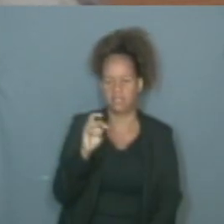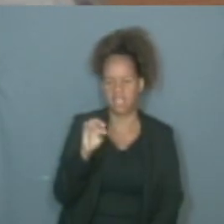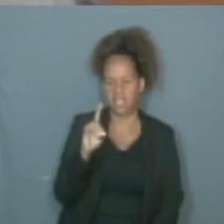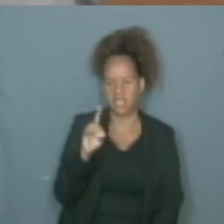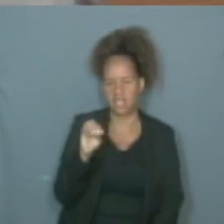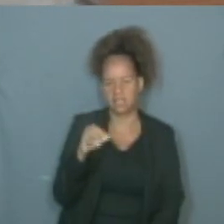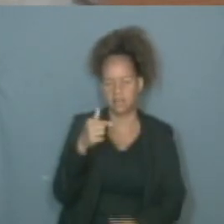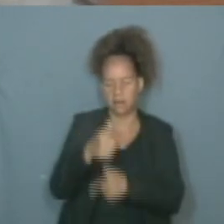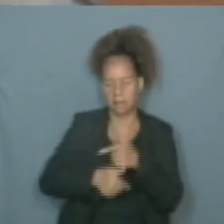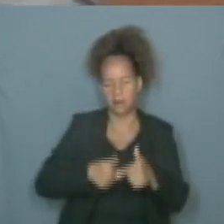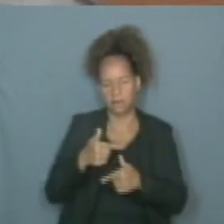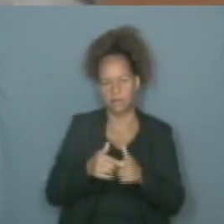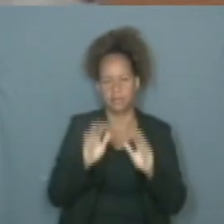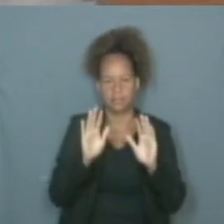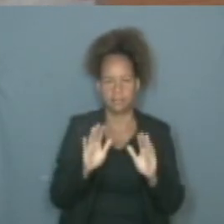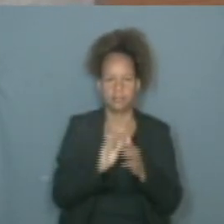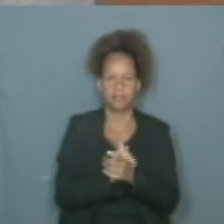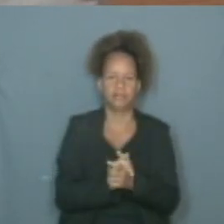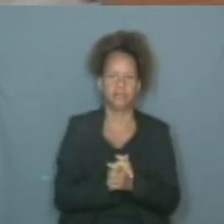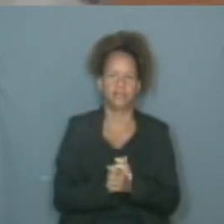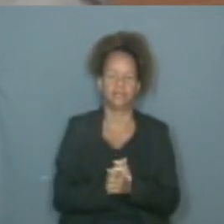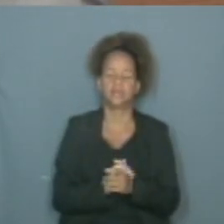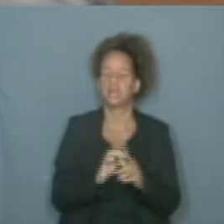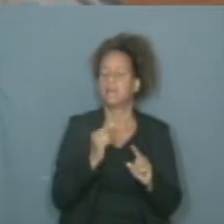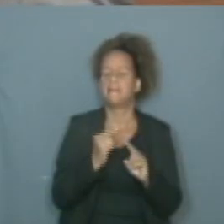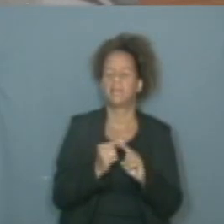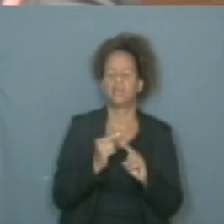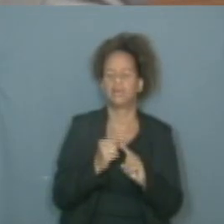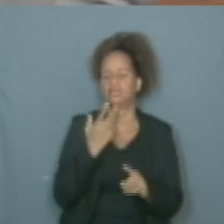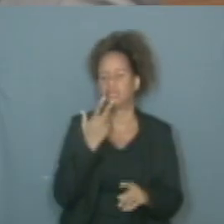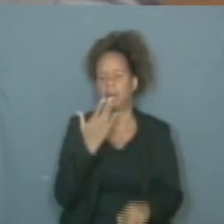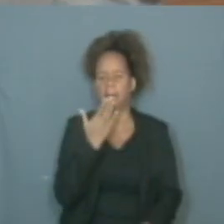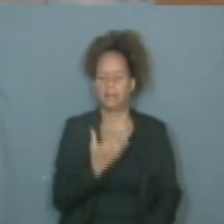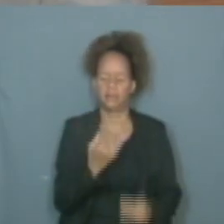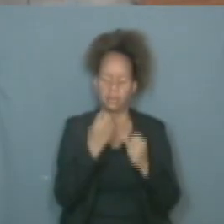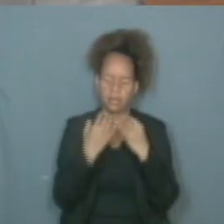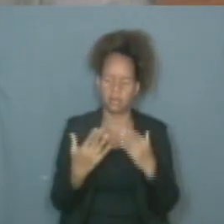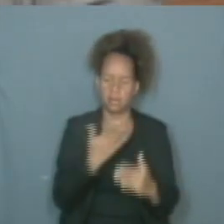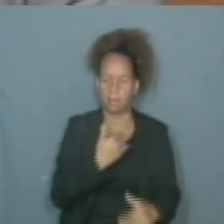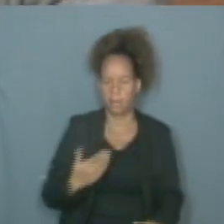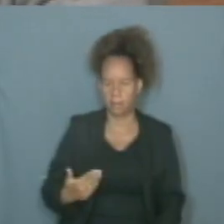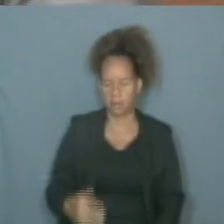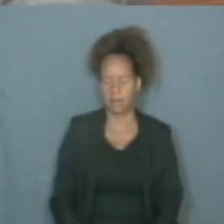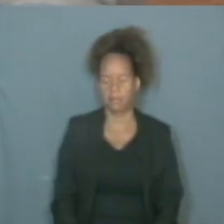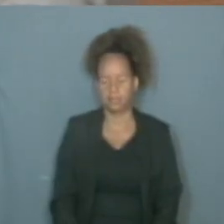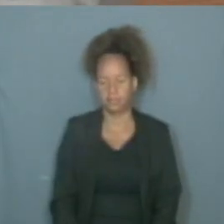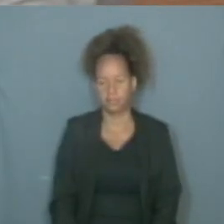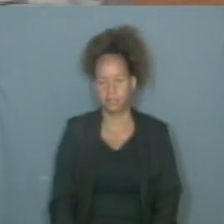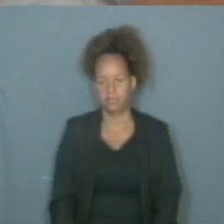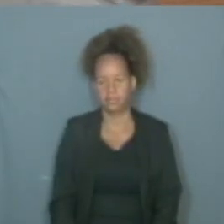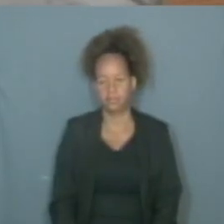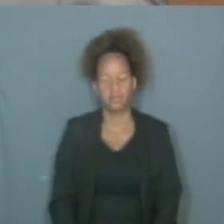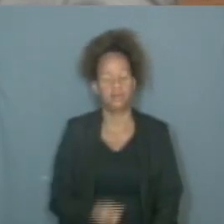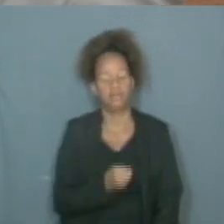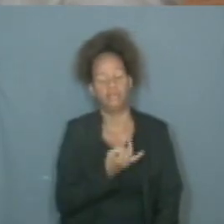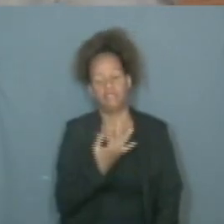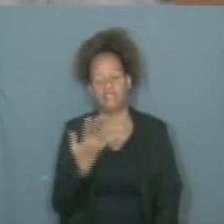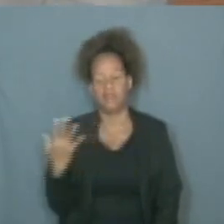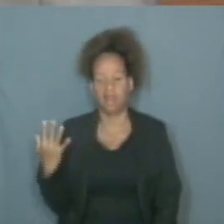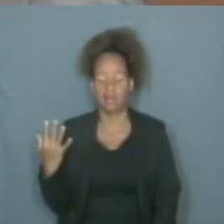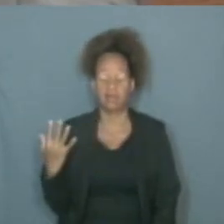dos Servidores. Tá? E por que a gente faz esse pedido de audiência pública? São dezenas